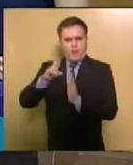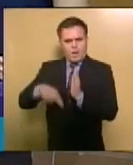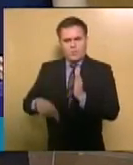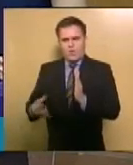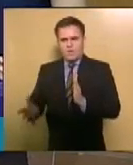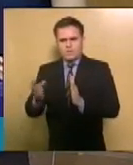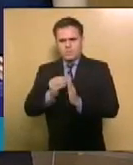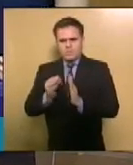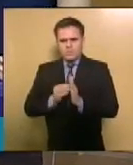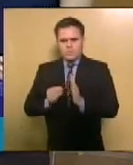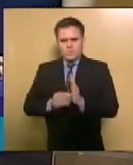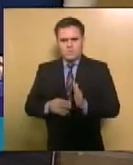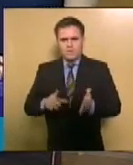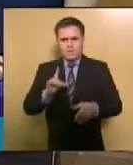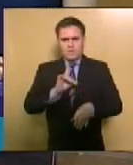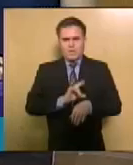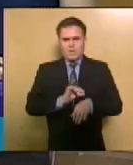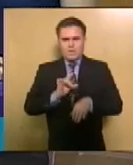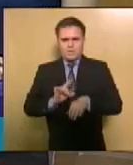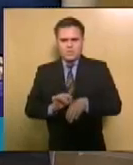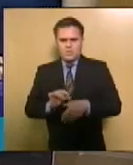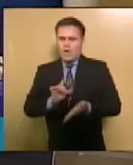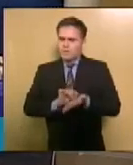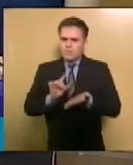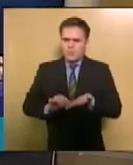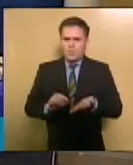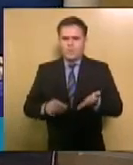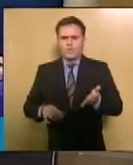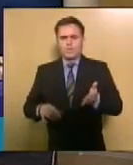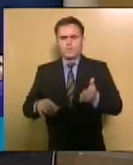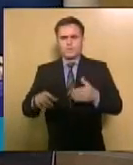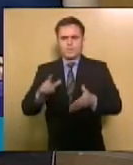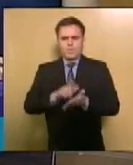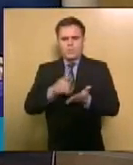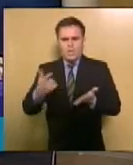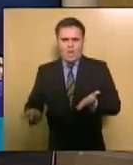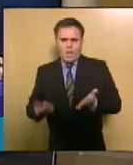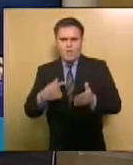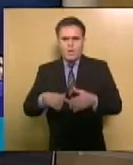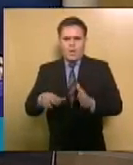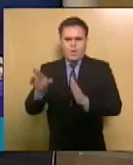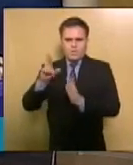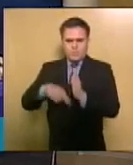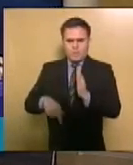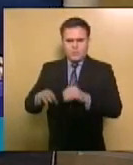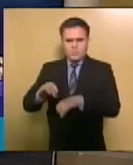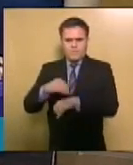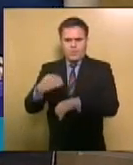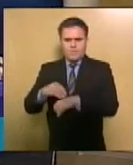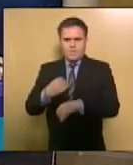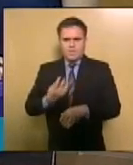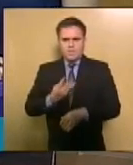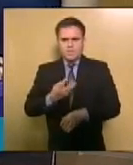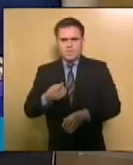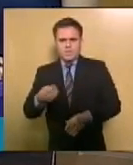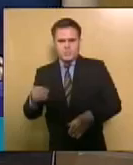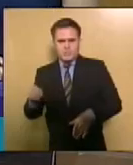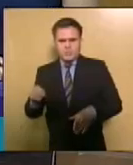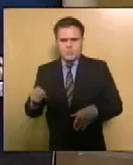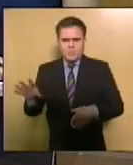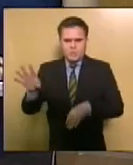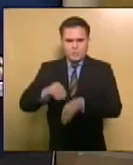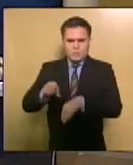eh artigos de jornais pegaram relatórios de informantes eh mais de 300 peças de